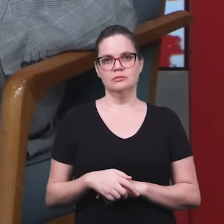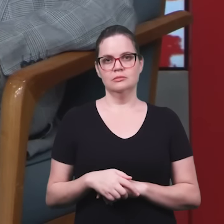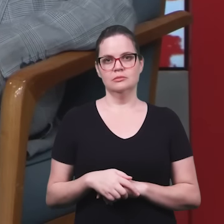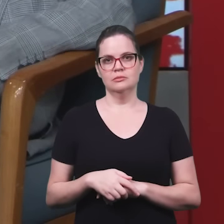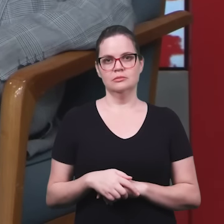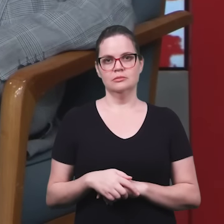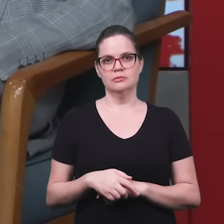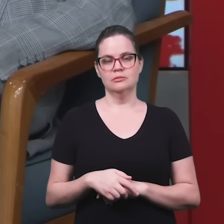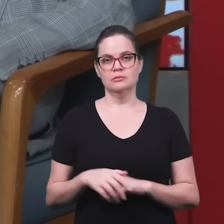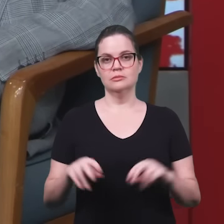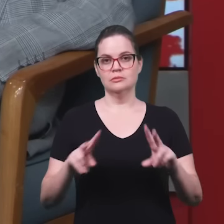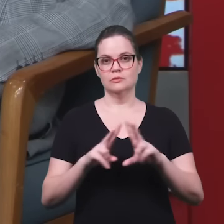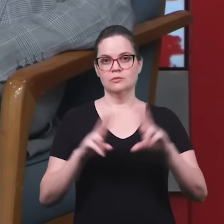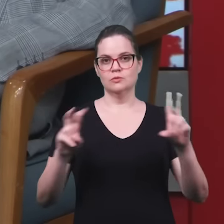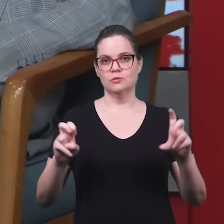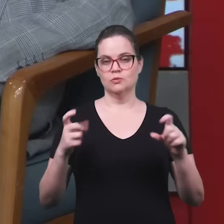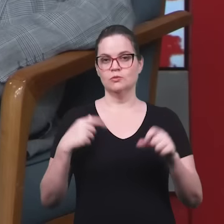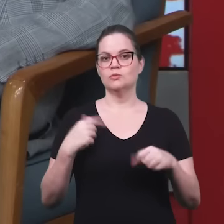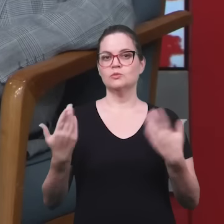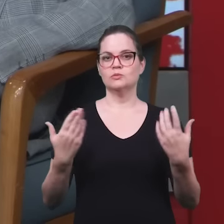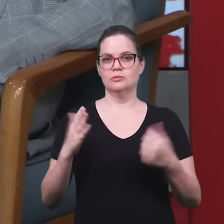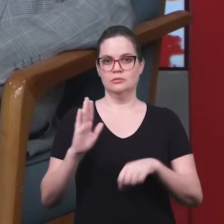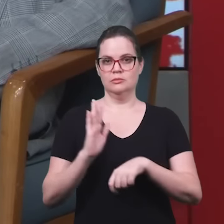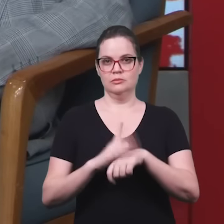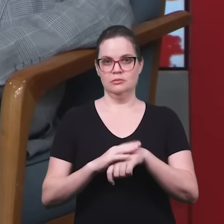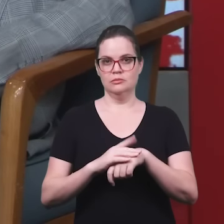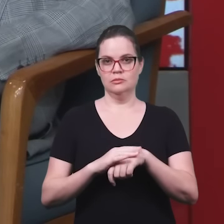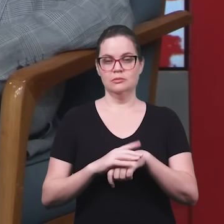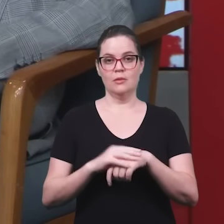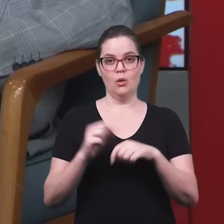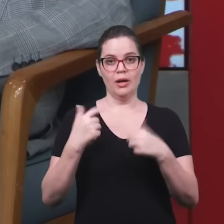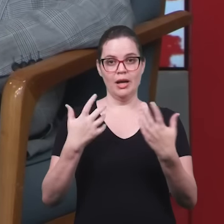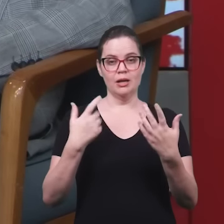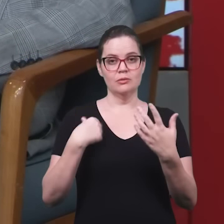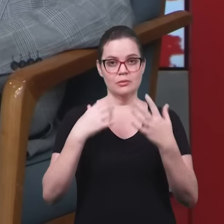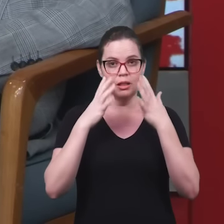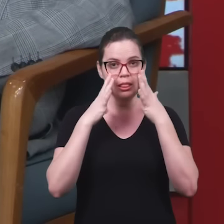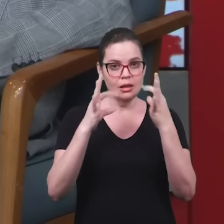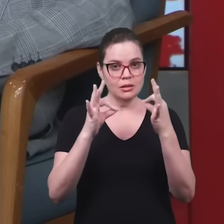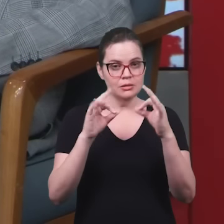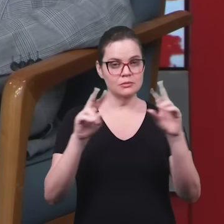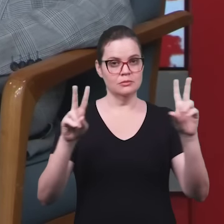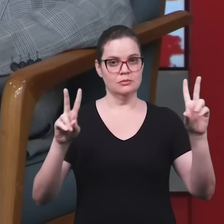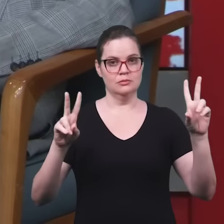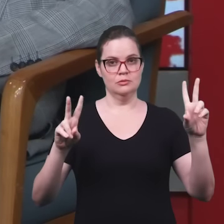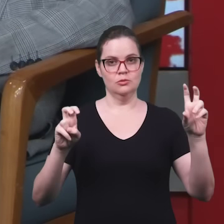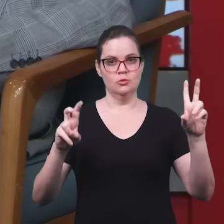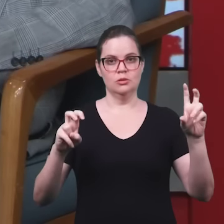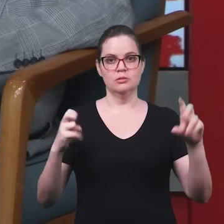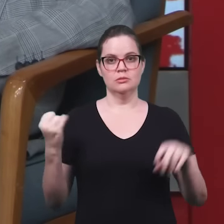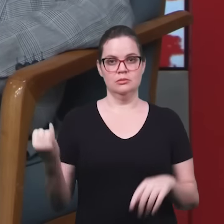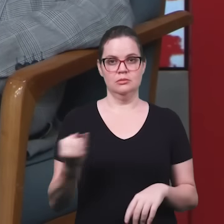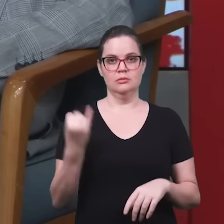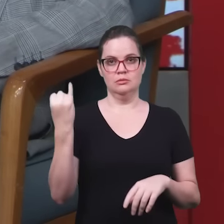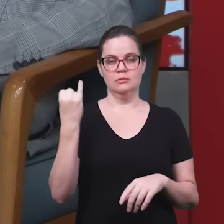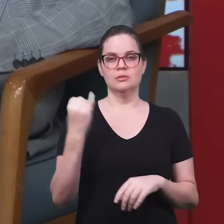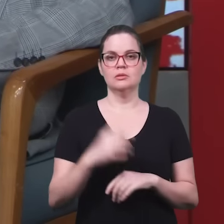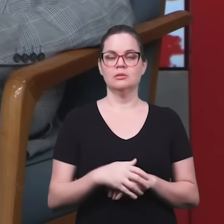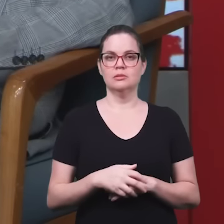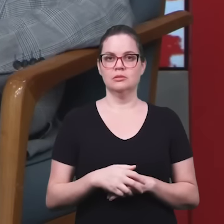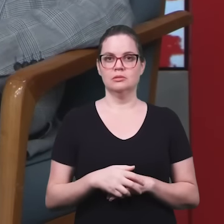Nós estamos falando sobre a doença do corpo. Eu queria abordar um assunto muito importante e que